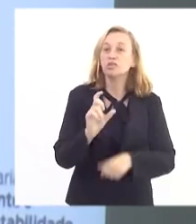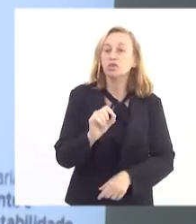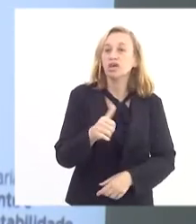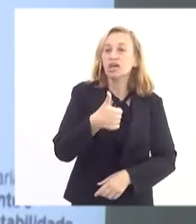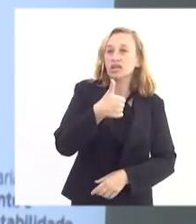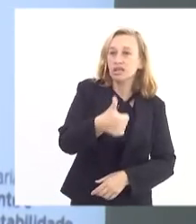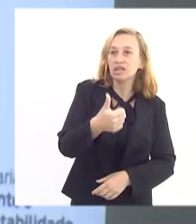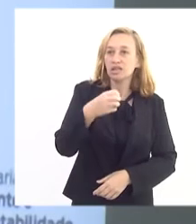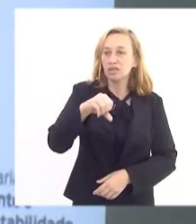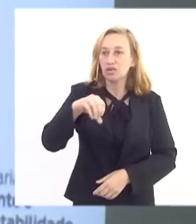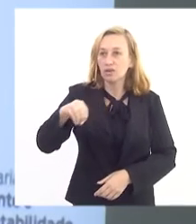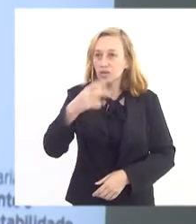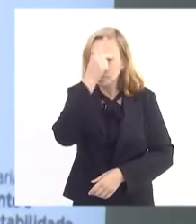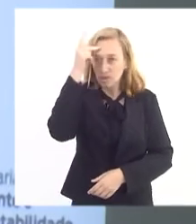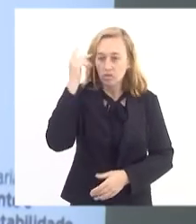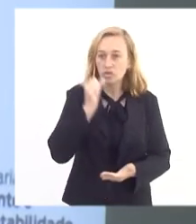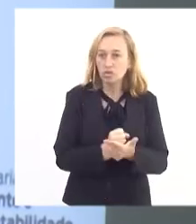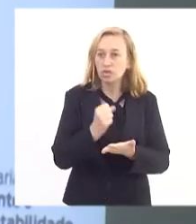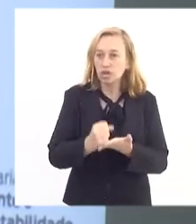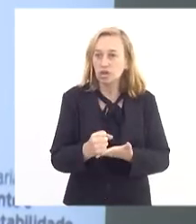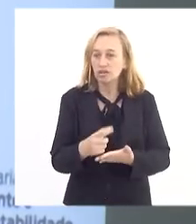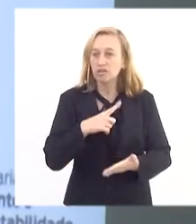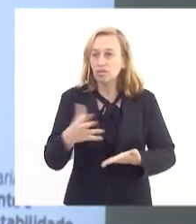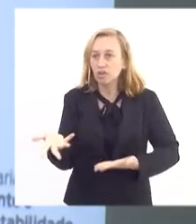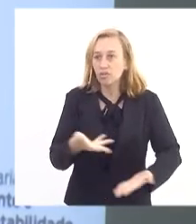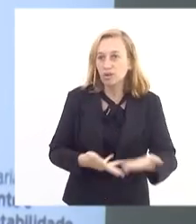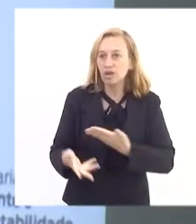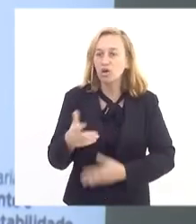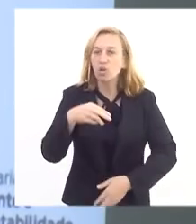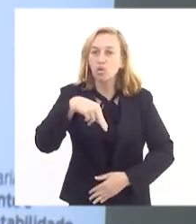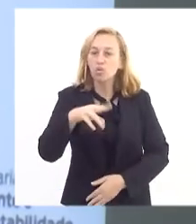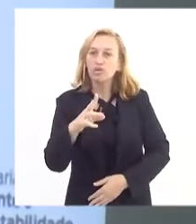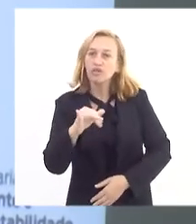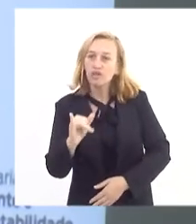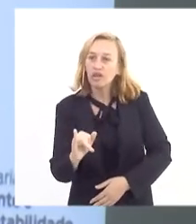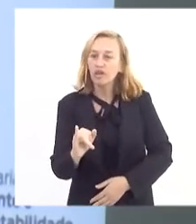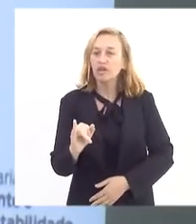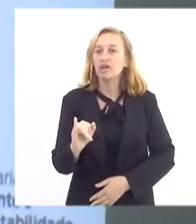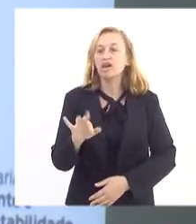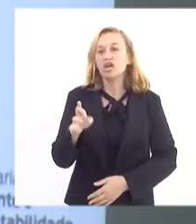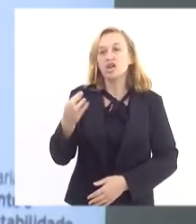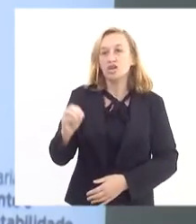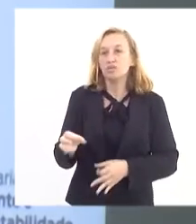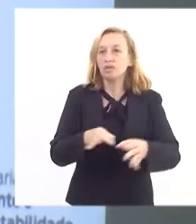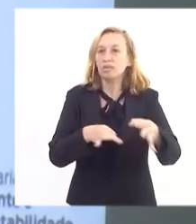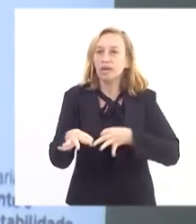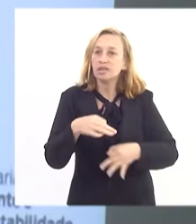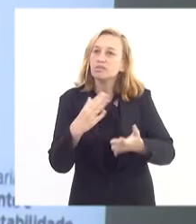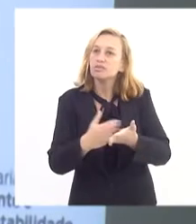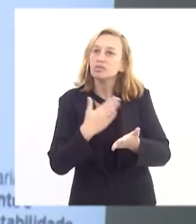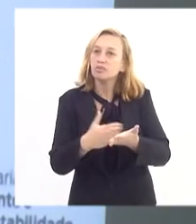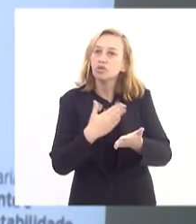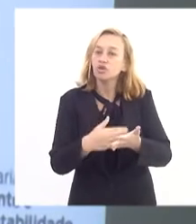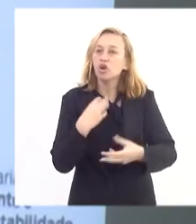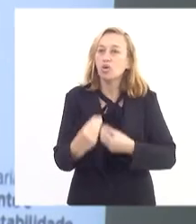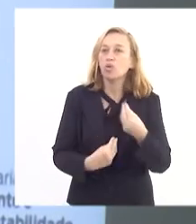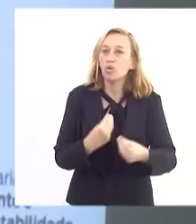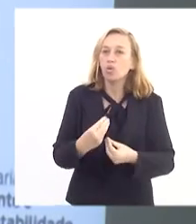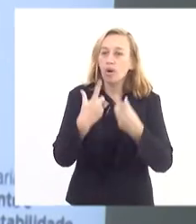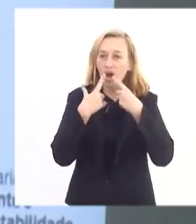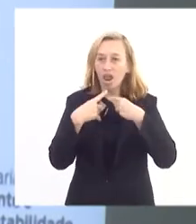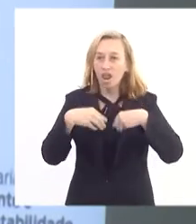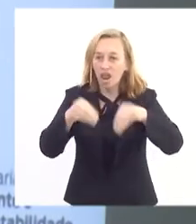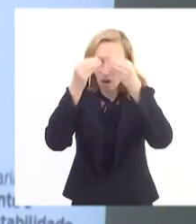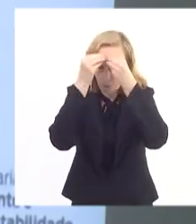190 pessoas contratadas. Temos uma parceria com a UniRio para a elaboração dessas apostilas com a linguagem